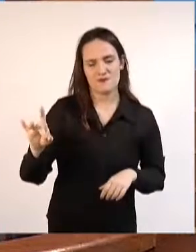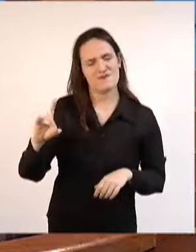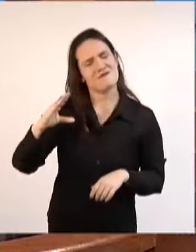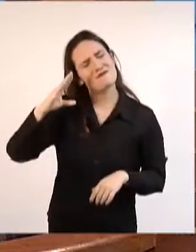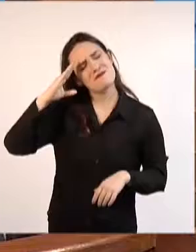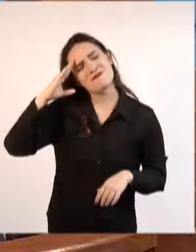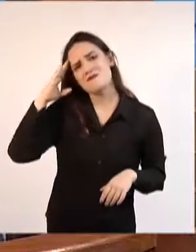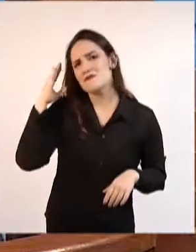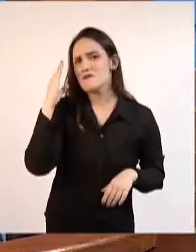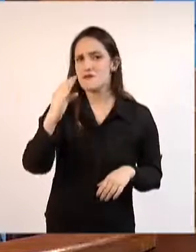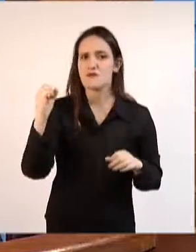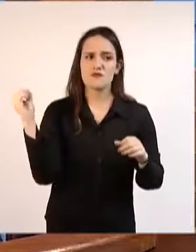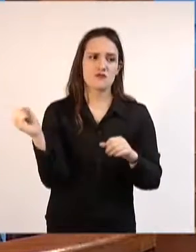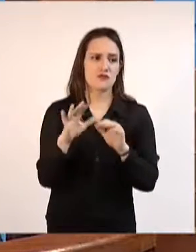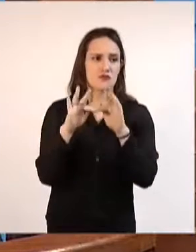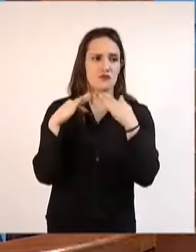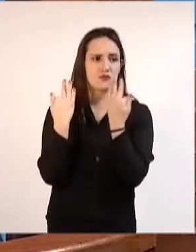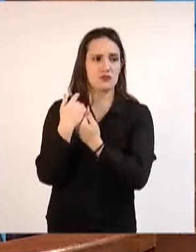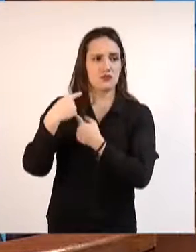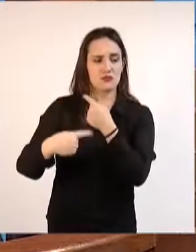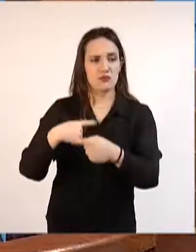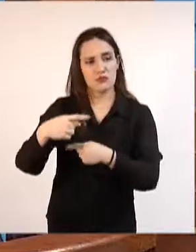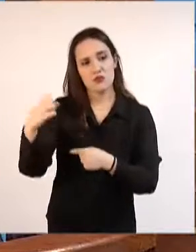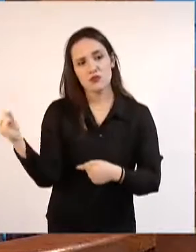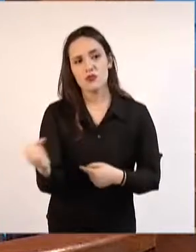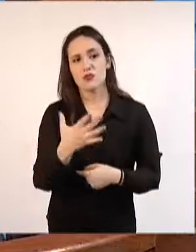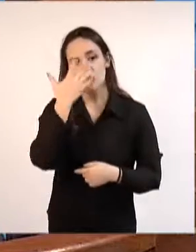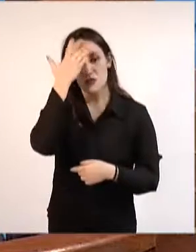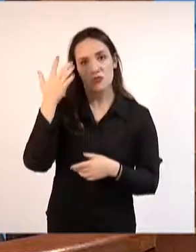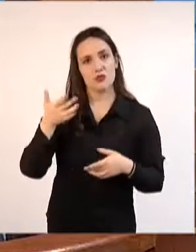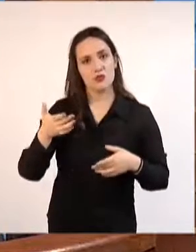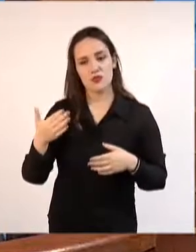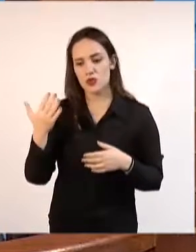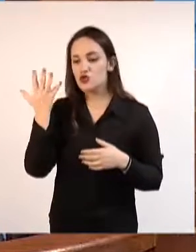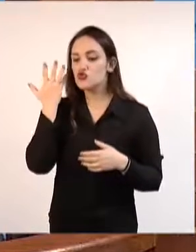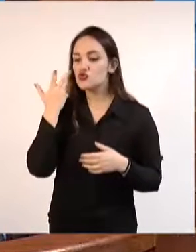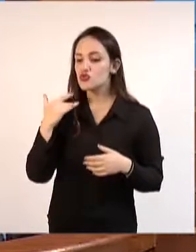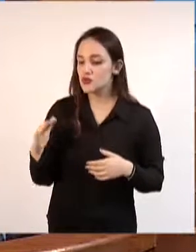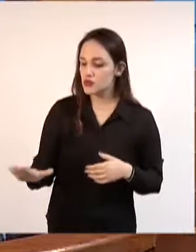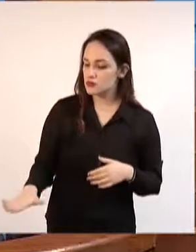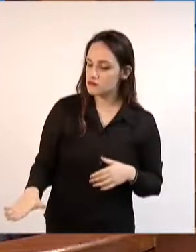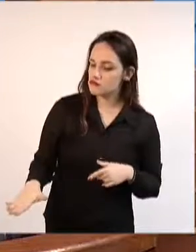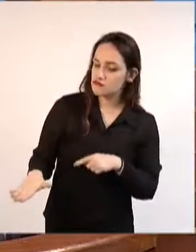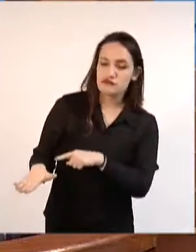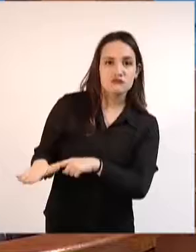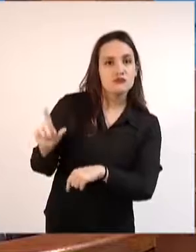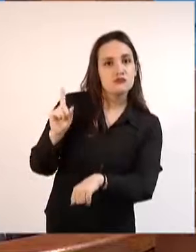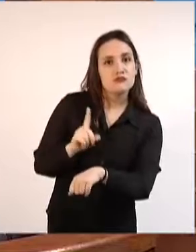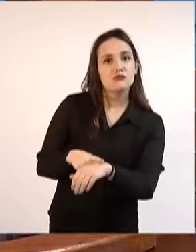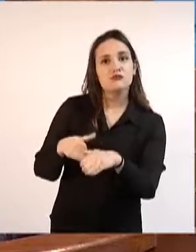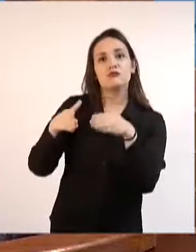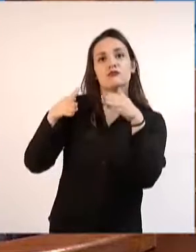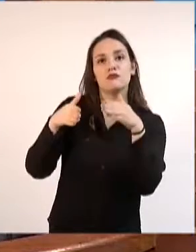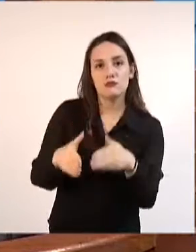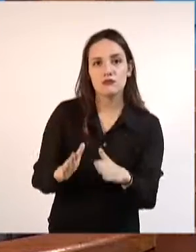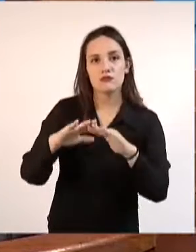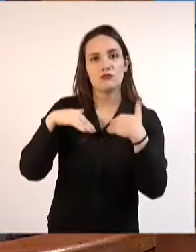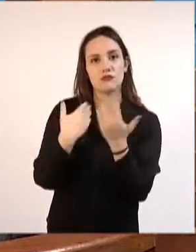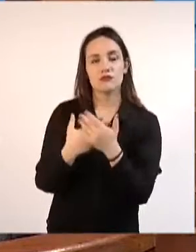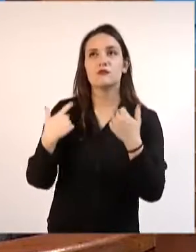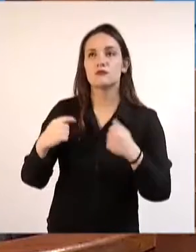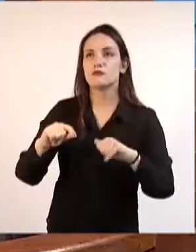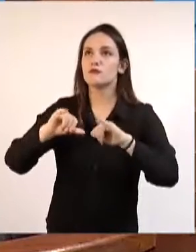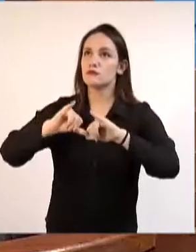principalmente as novas gerações, que se comece esse trabalho desde o momento em que a criança pisa o pé na escola. Lá